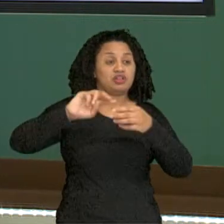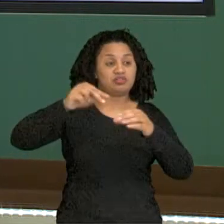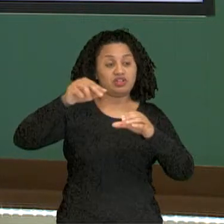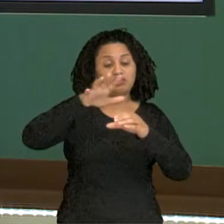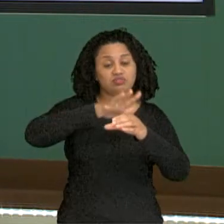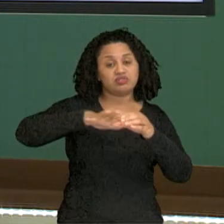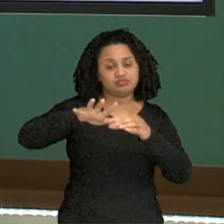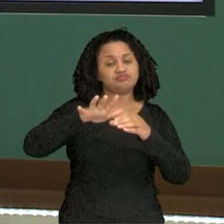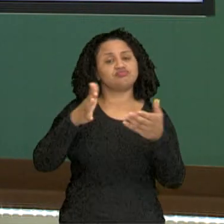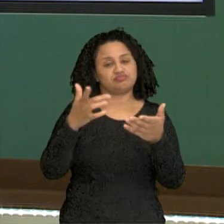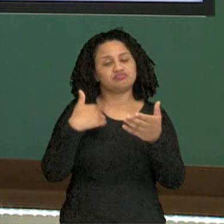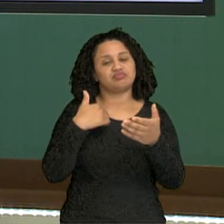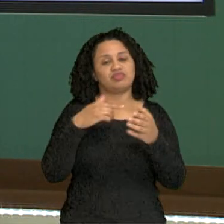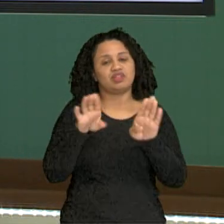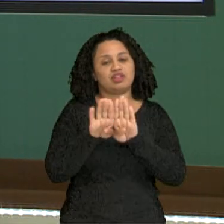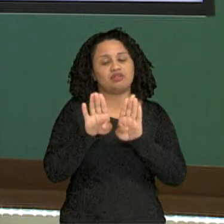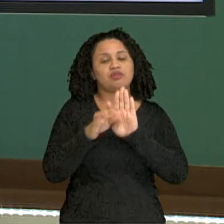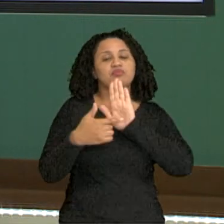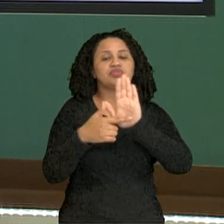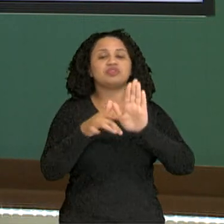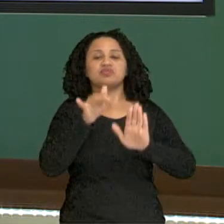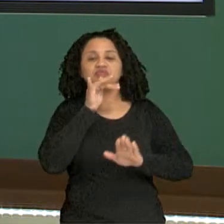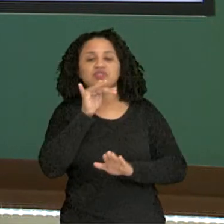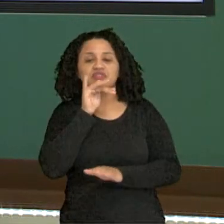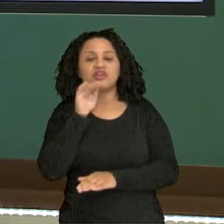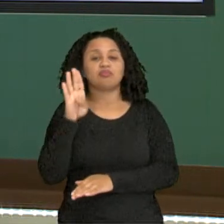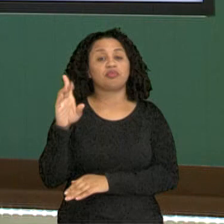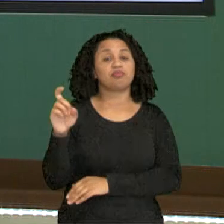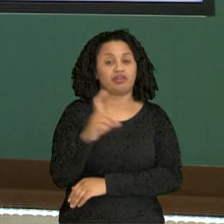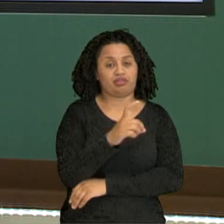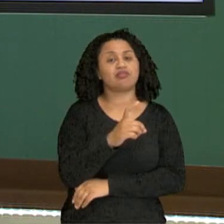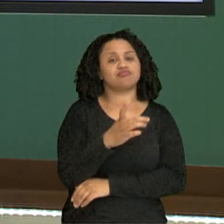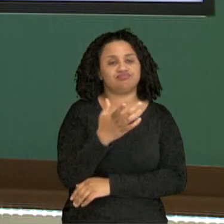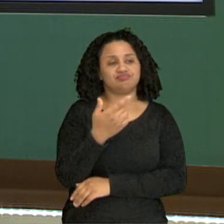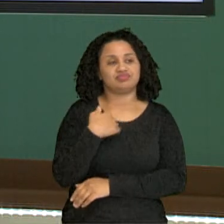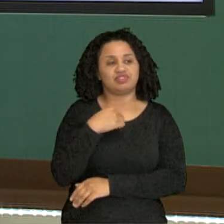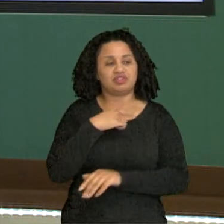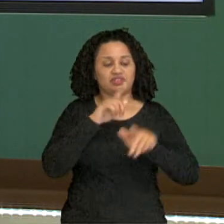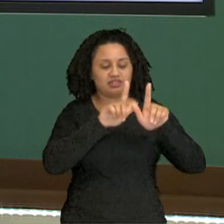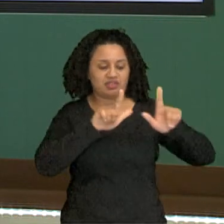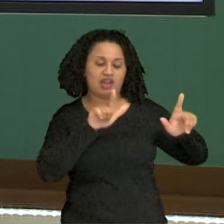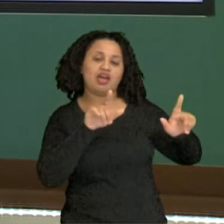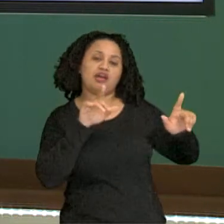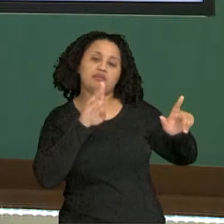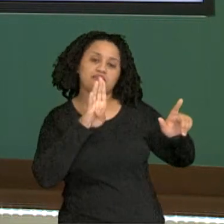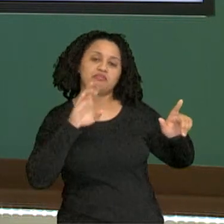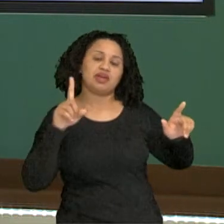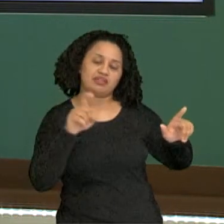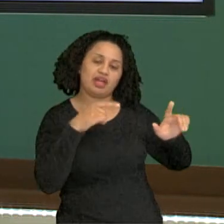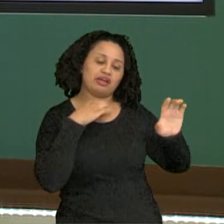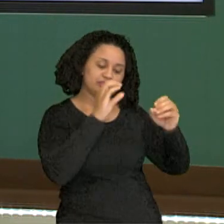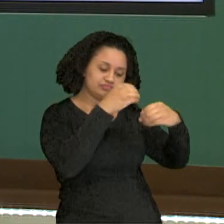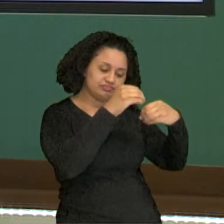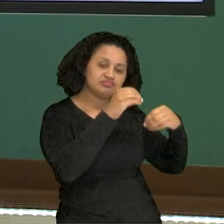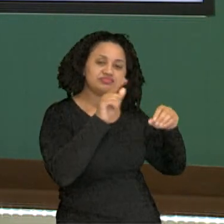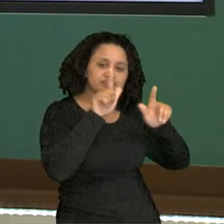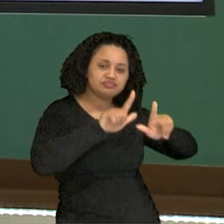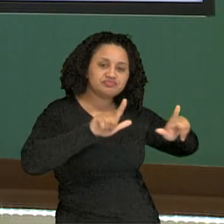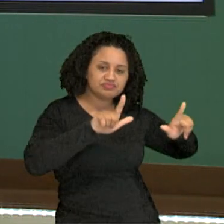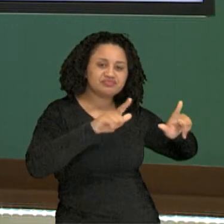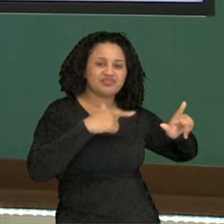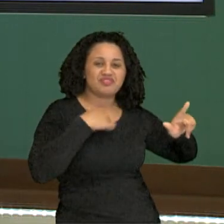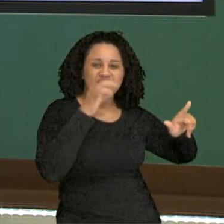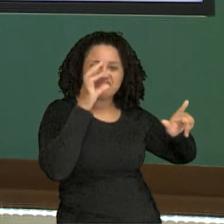aqui, voltamos para o exemplo da bactéria. A imagem à esquerda é uma imagem de microscopia. Está